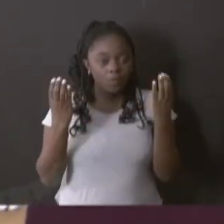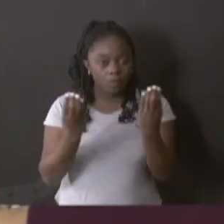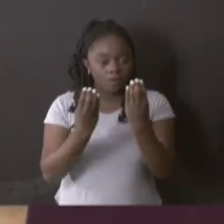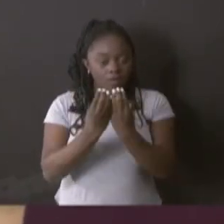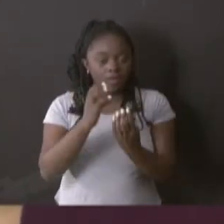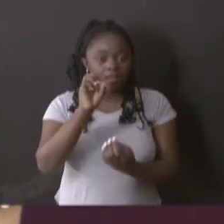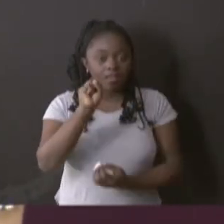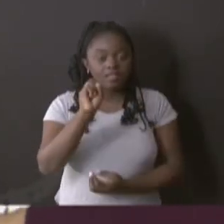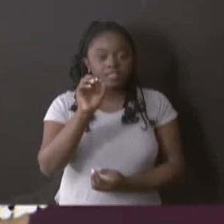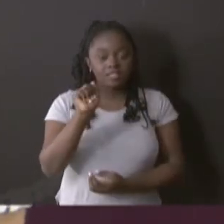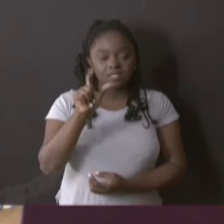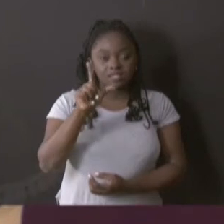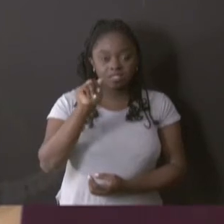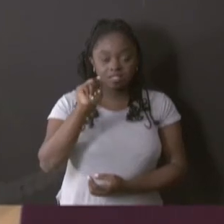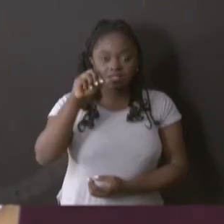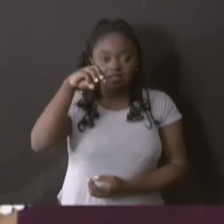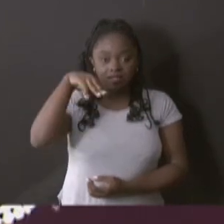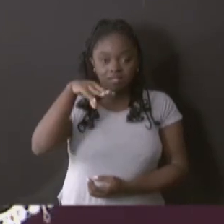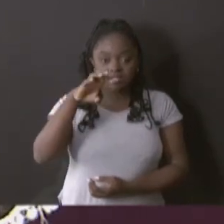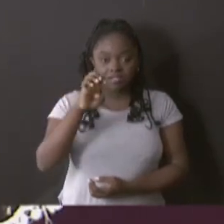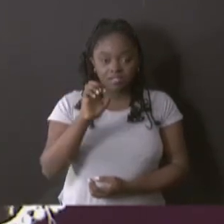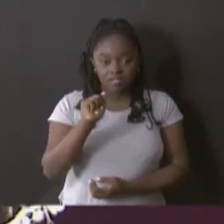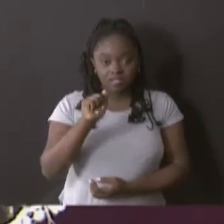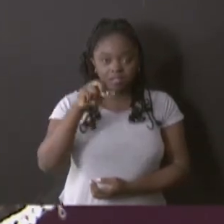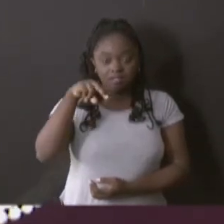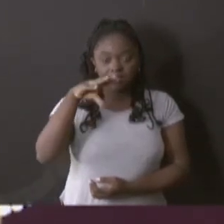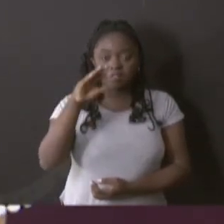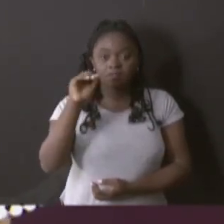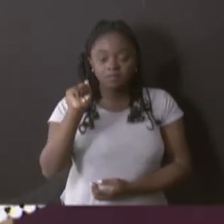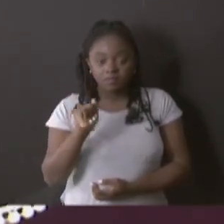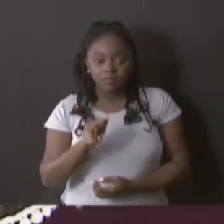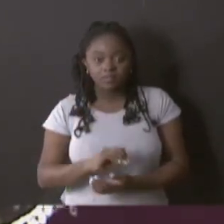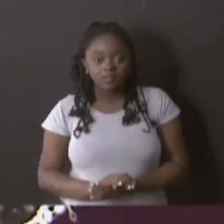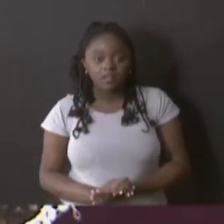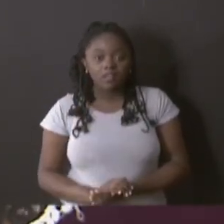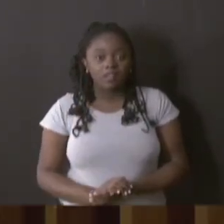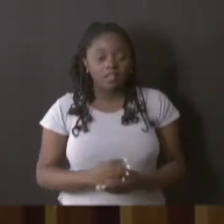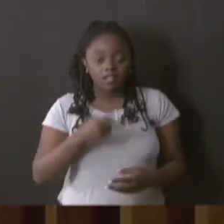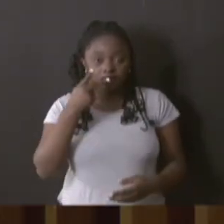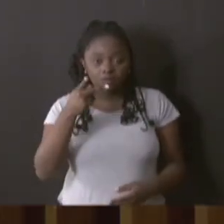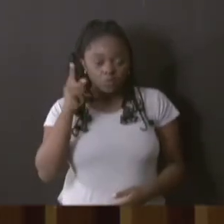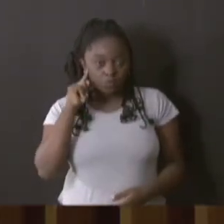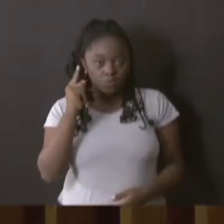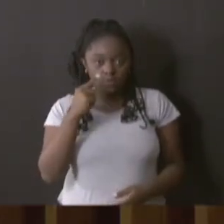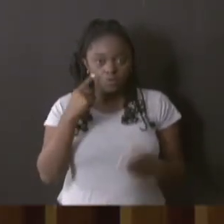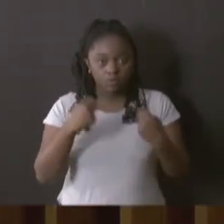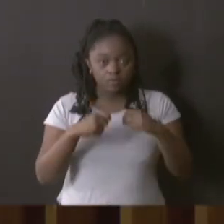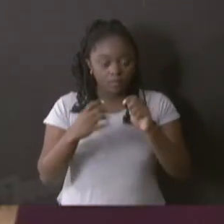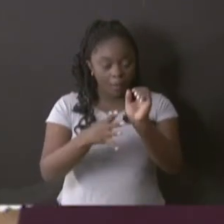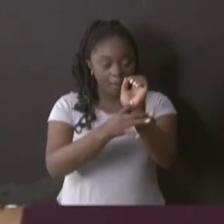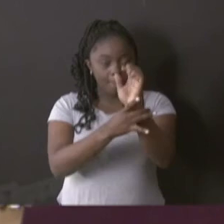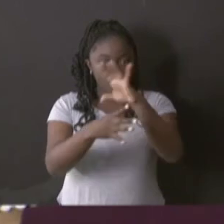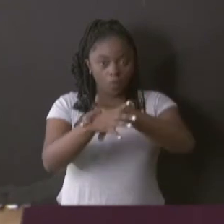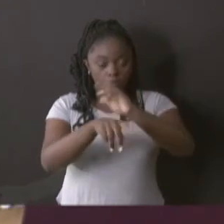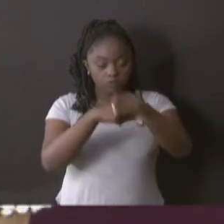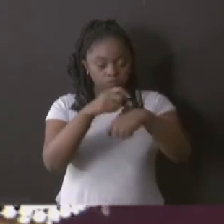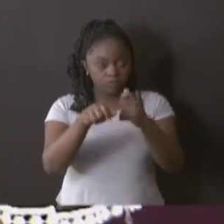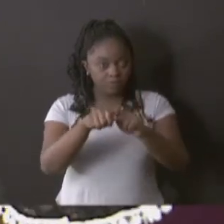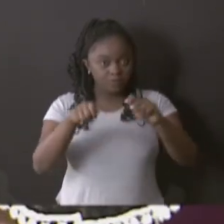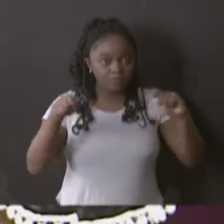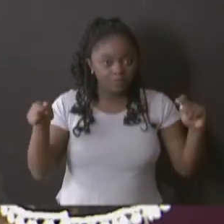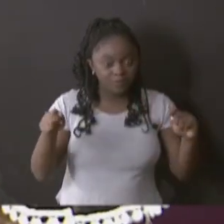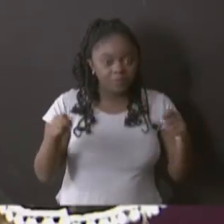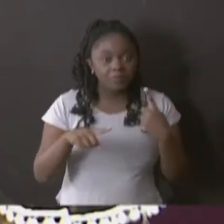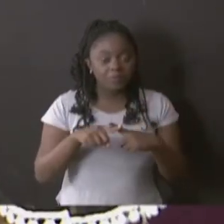Milão, foi decidido que as mãos do surdo seriam amarradas, que eles não poderiam sinalizar, porque os neurocientistas descobriram que